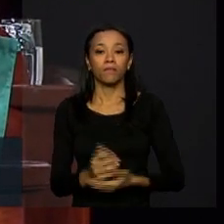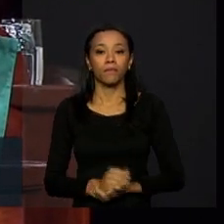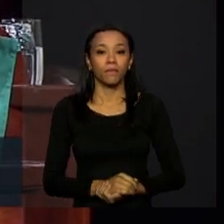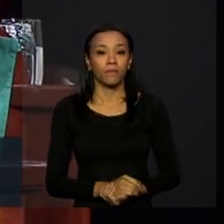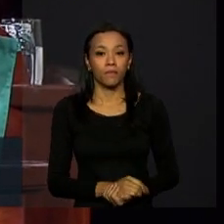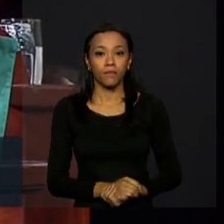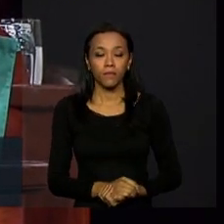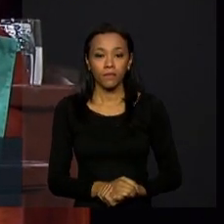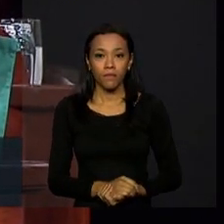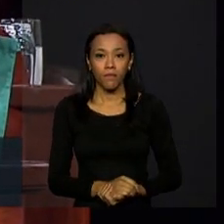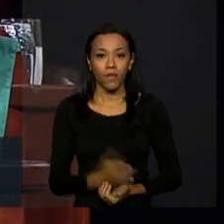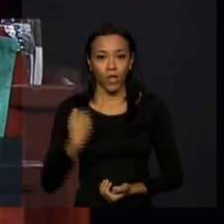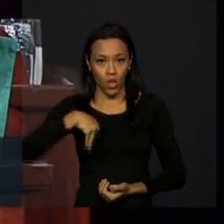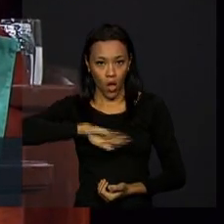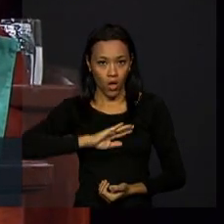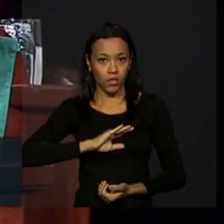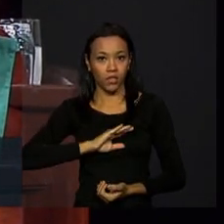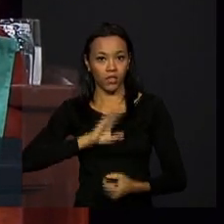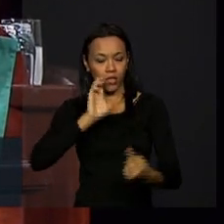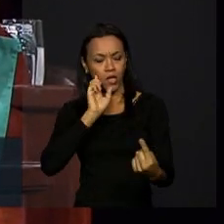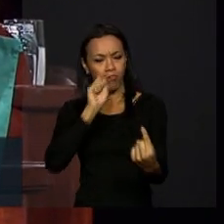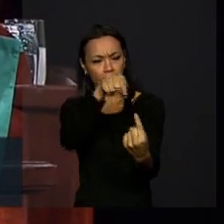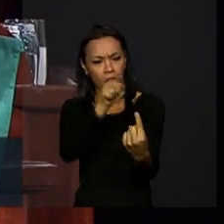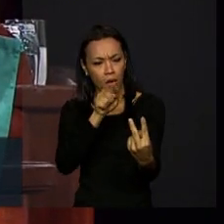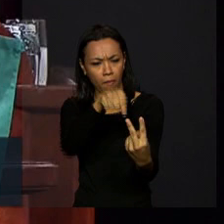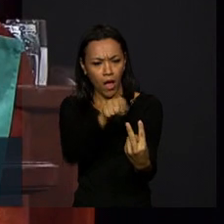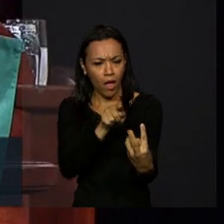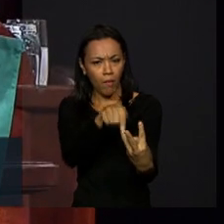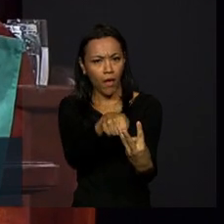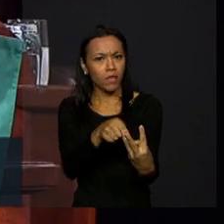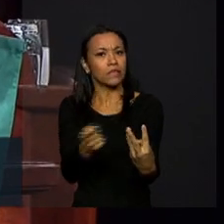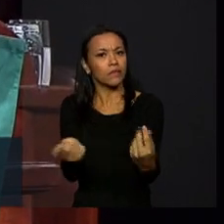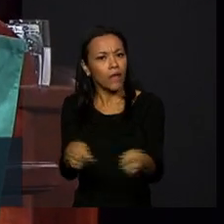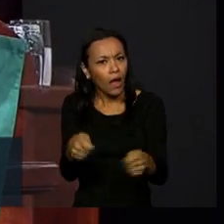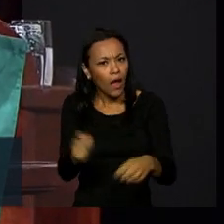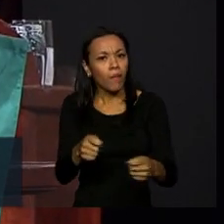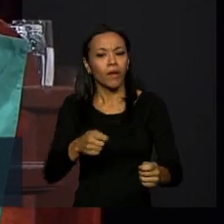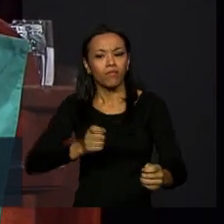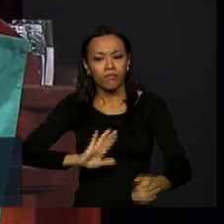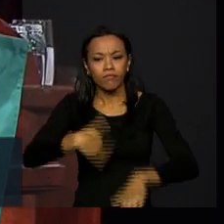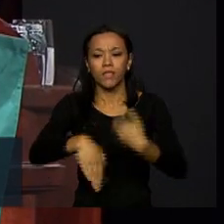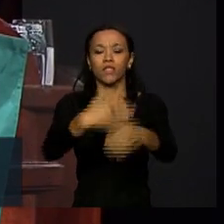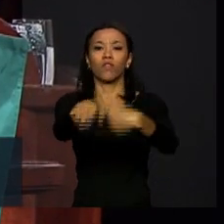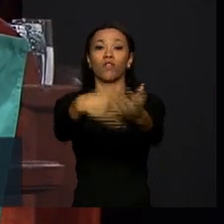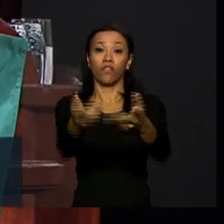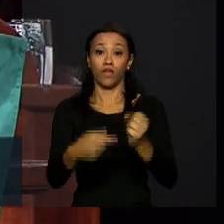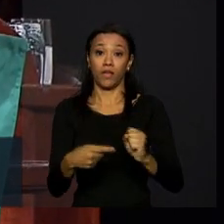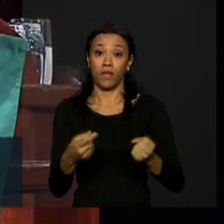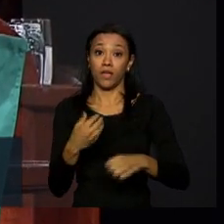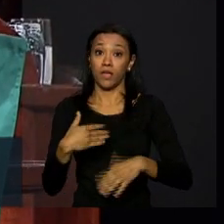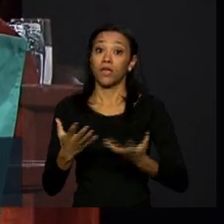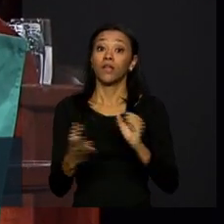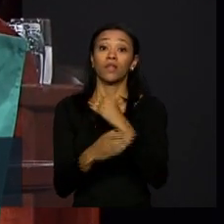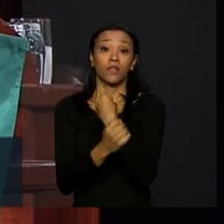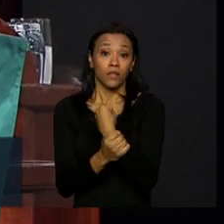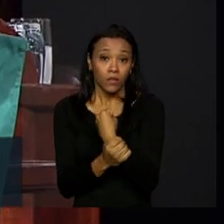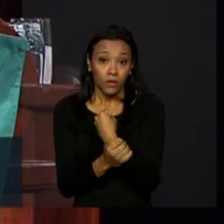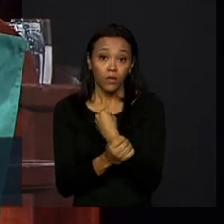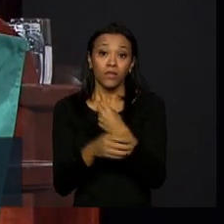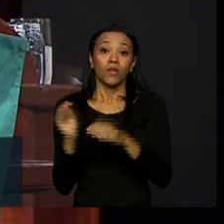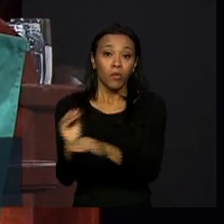os definimos os princípios de que é possível crescer incluir conservar e